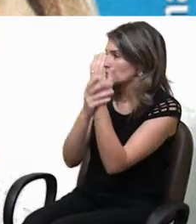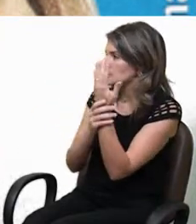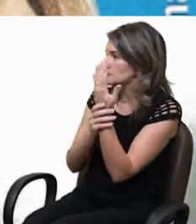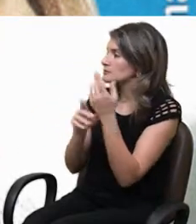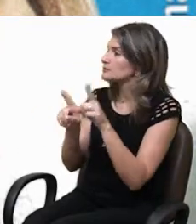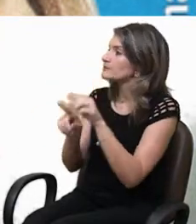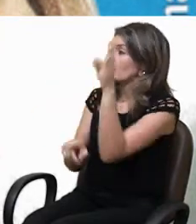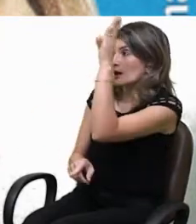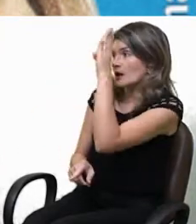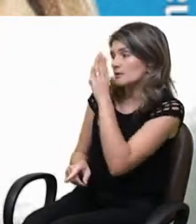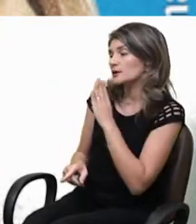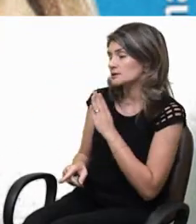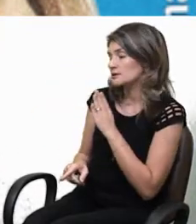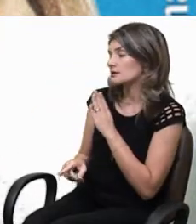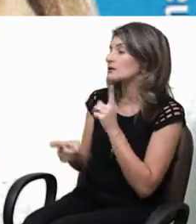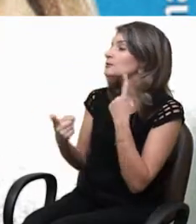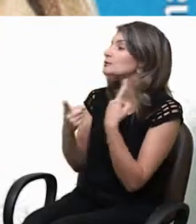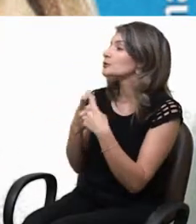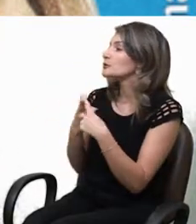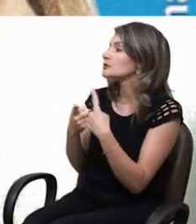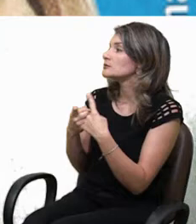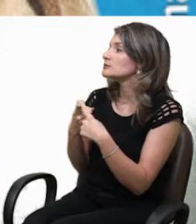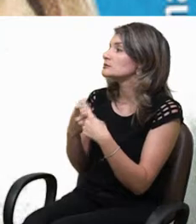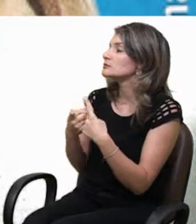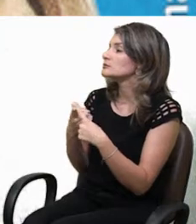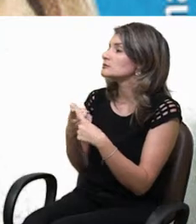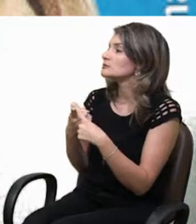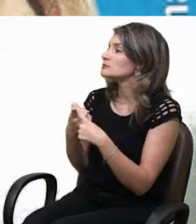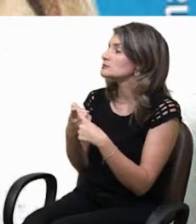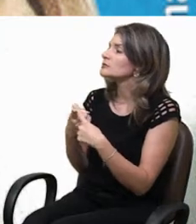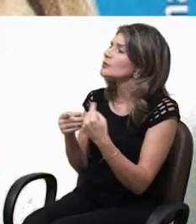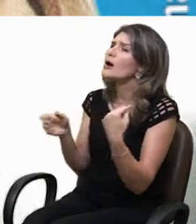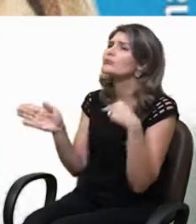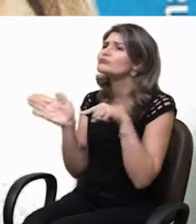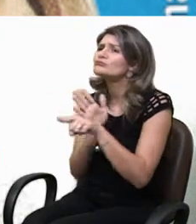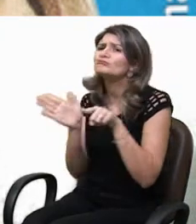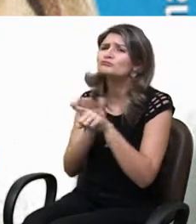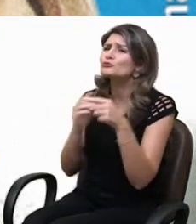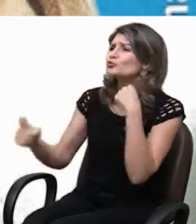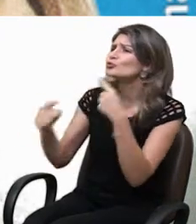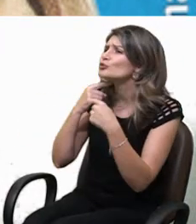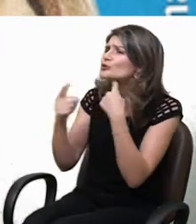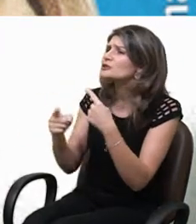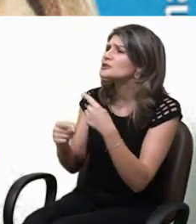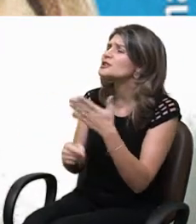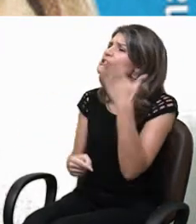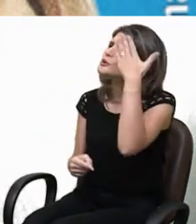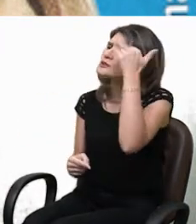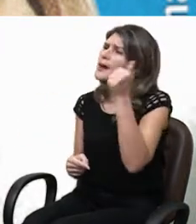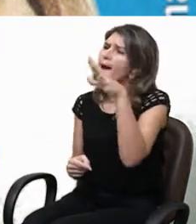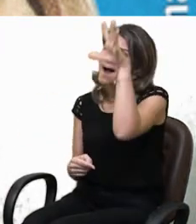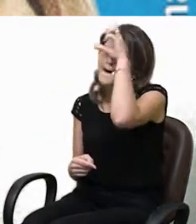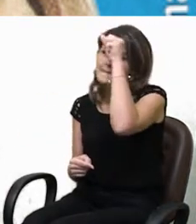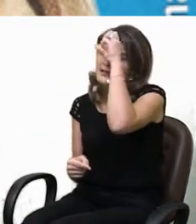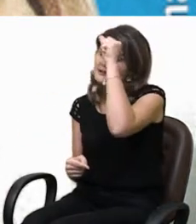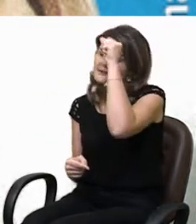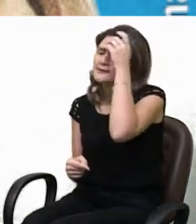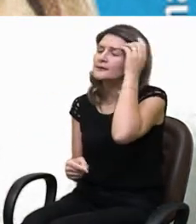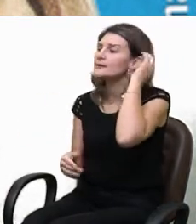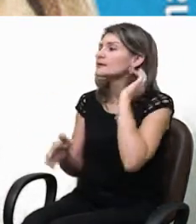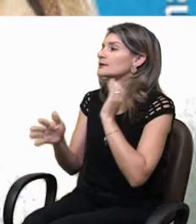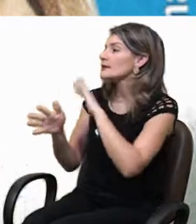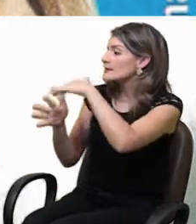também. É brasileira, porque muita gente pergunta, se eu